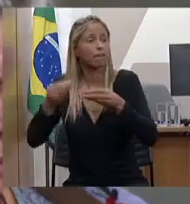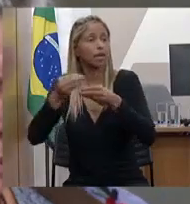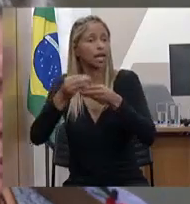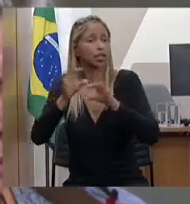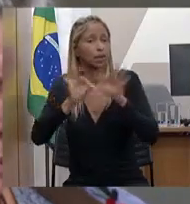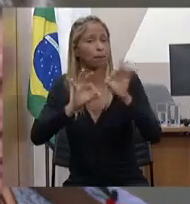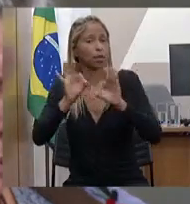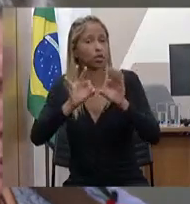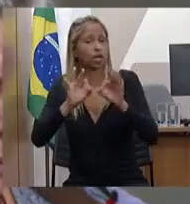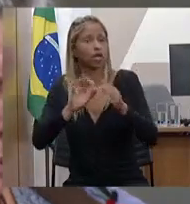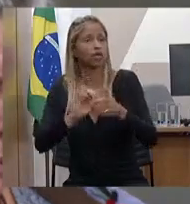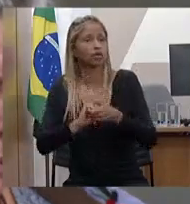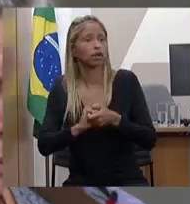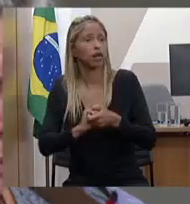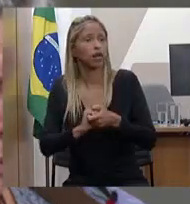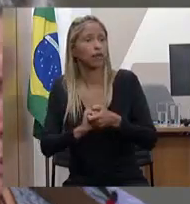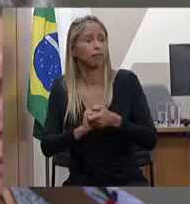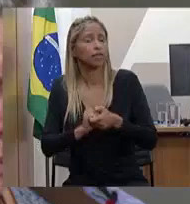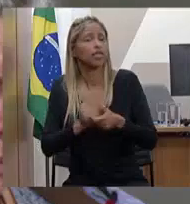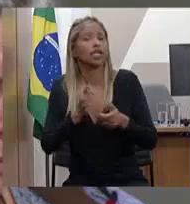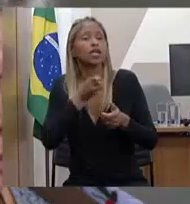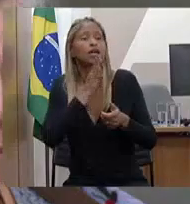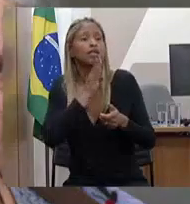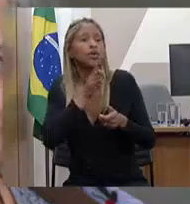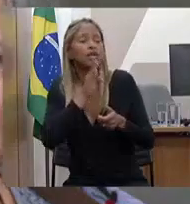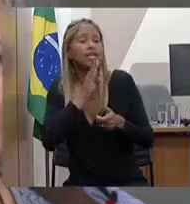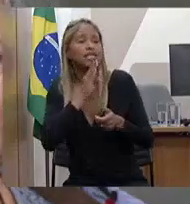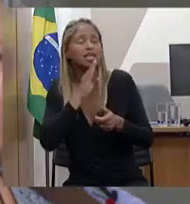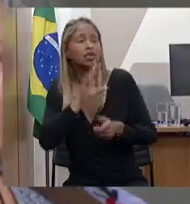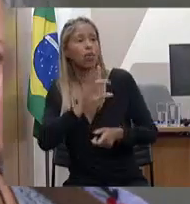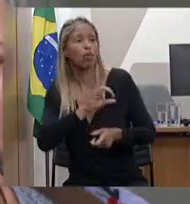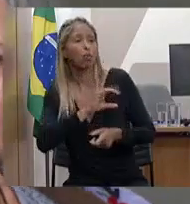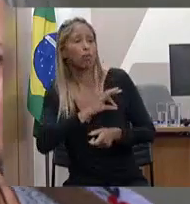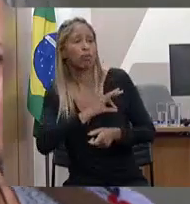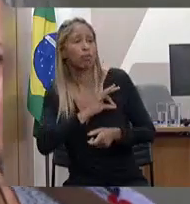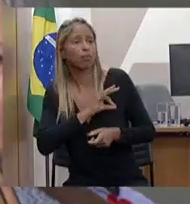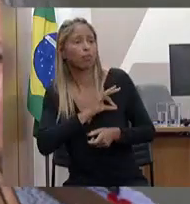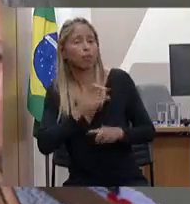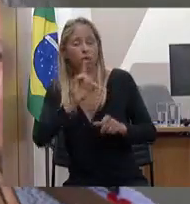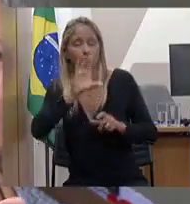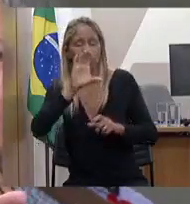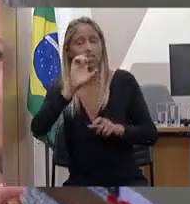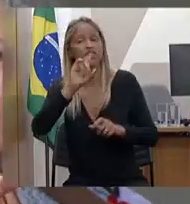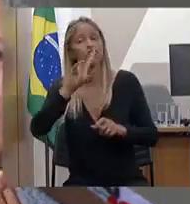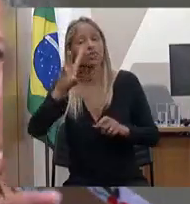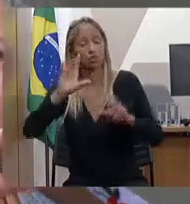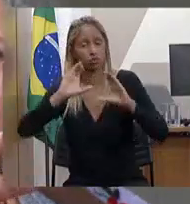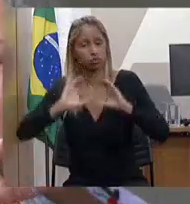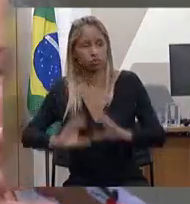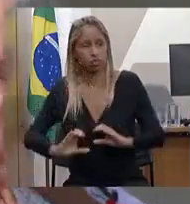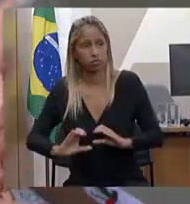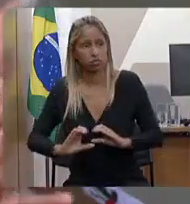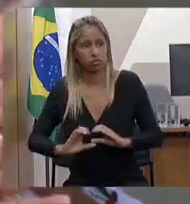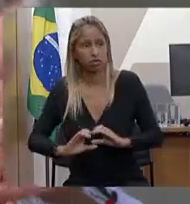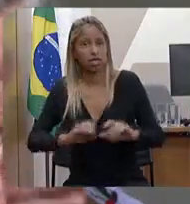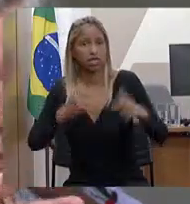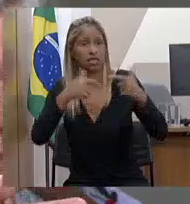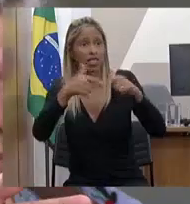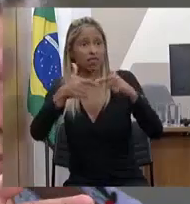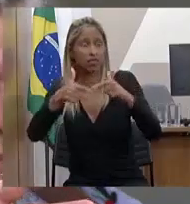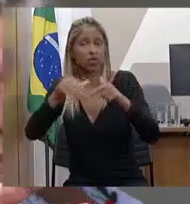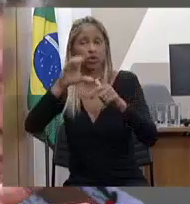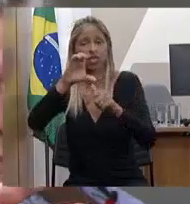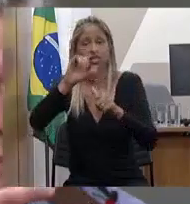projeto que tava tramitando que nos reconhecessemos como policiais como se diz servidores